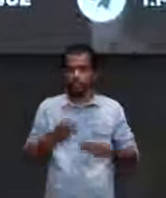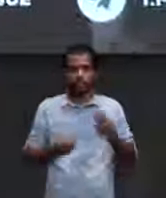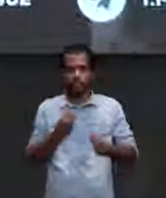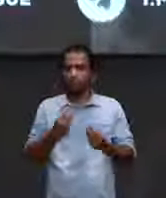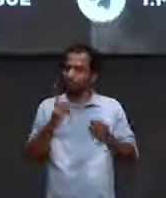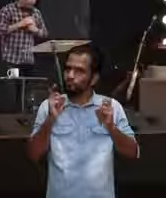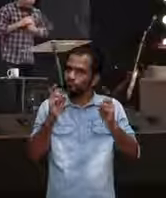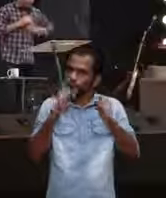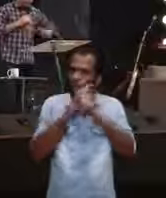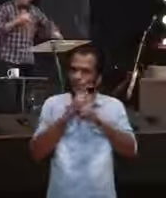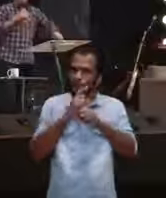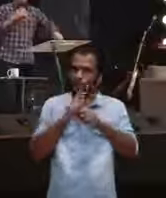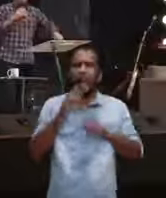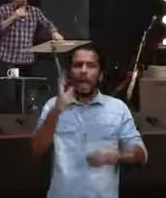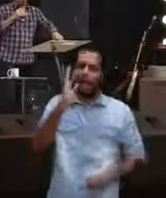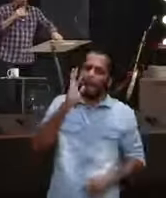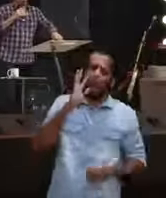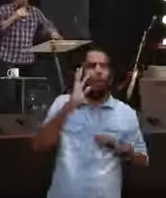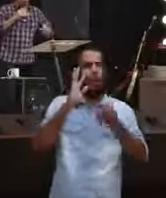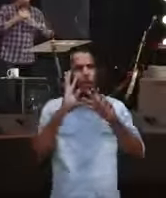fica ruim de um dia para noite